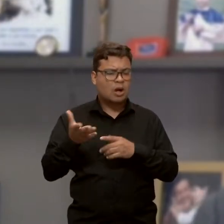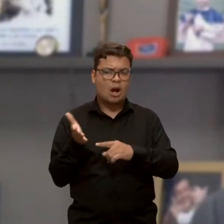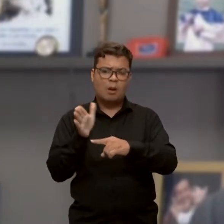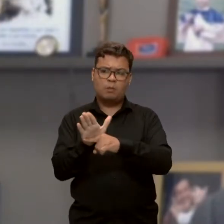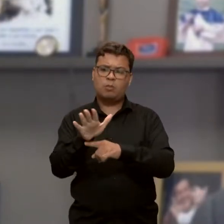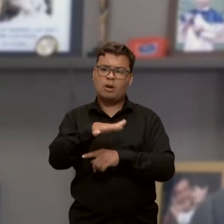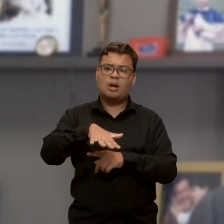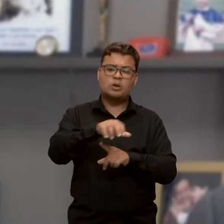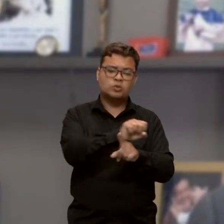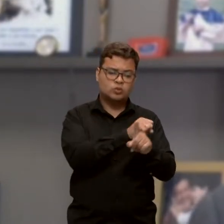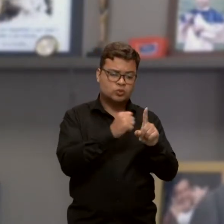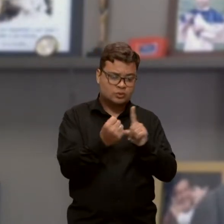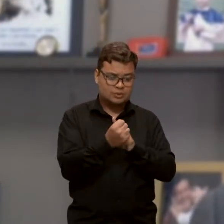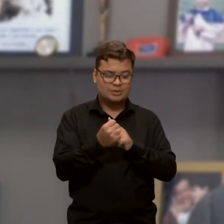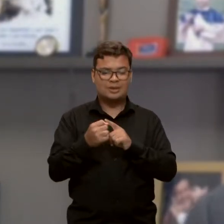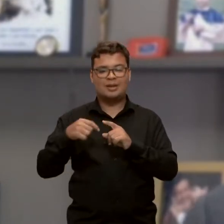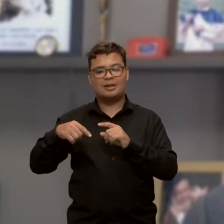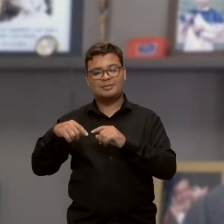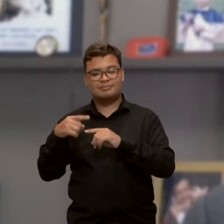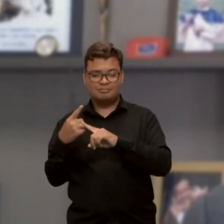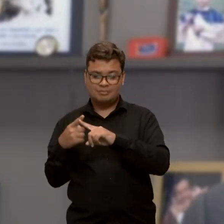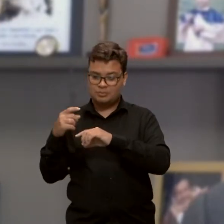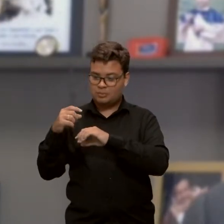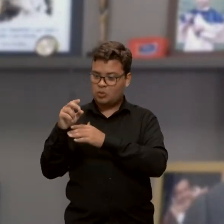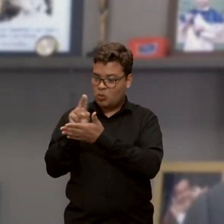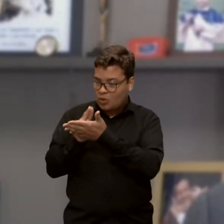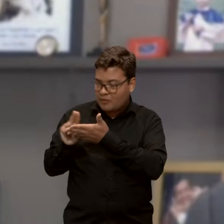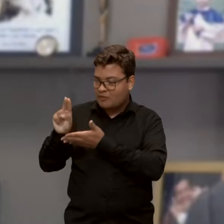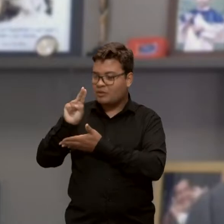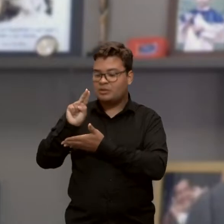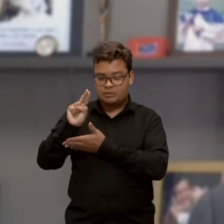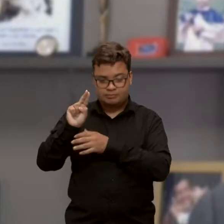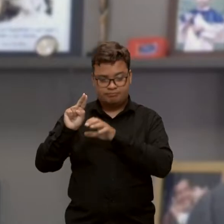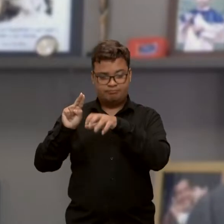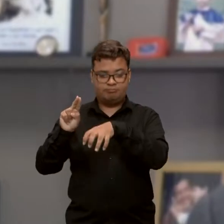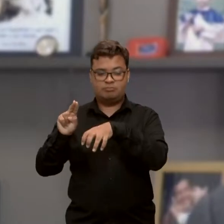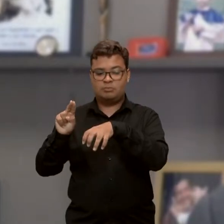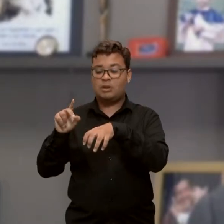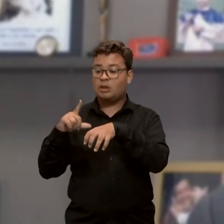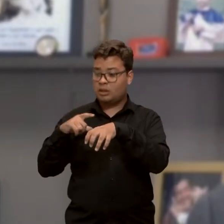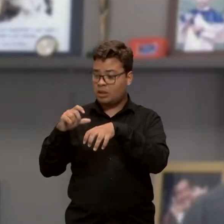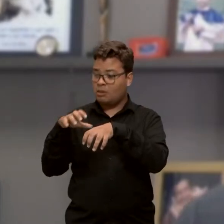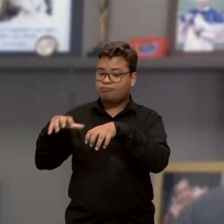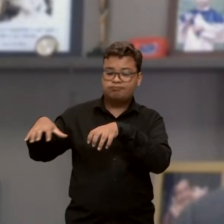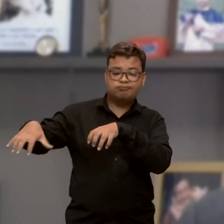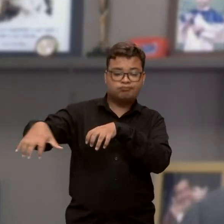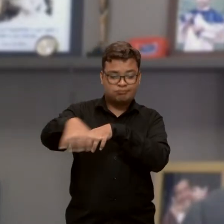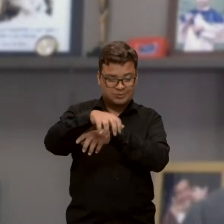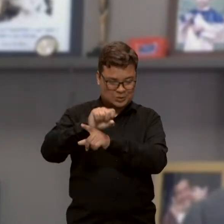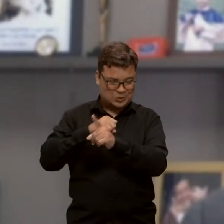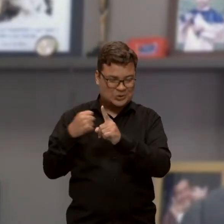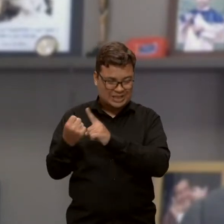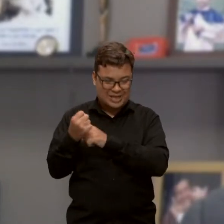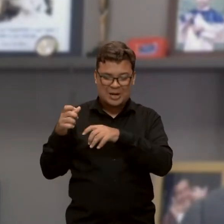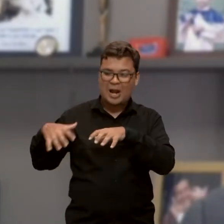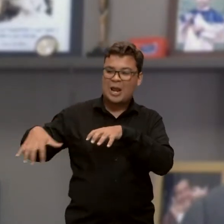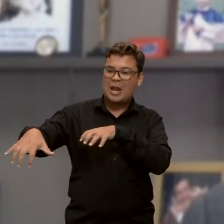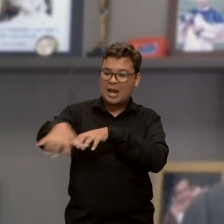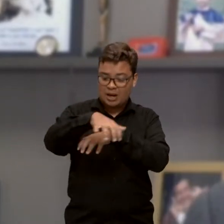sociedade, da região que cerca cada uma dessas unidades universitárias ou de institutos federais,